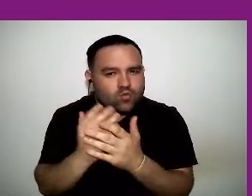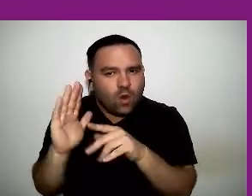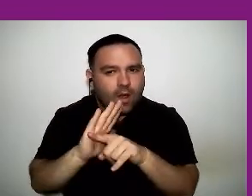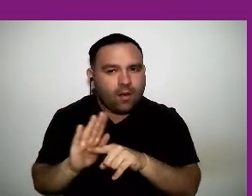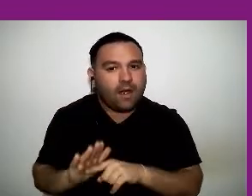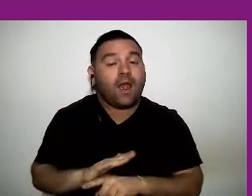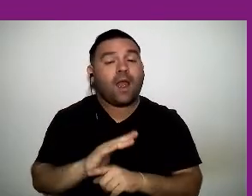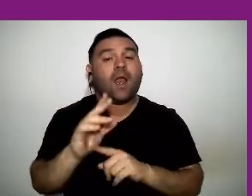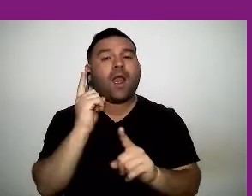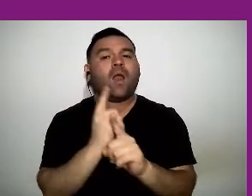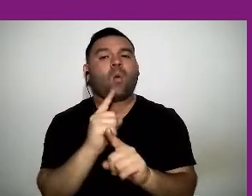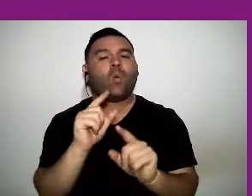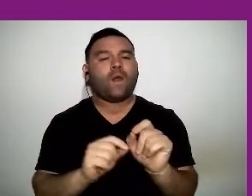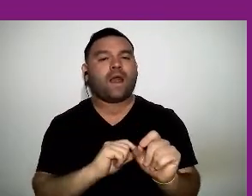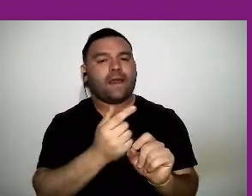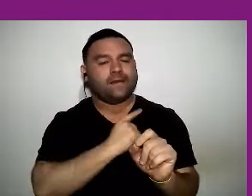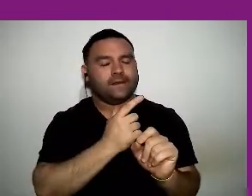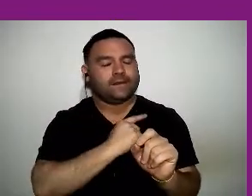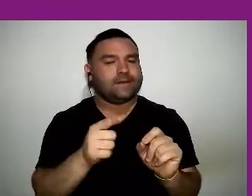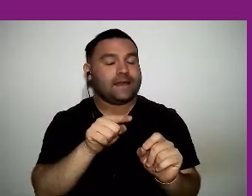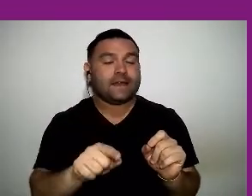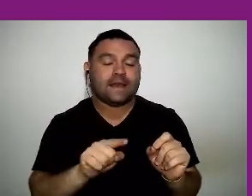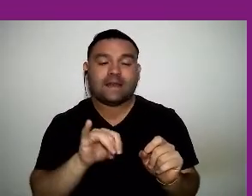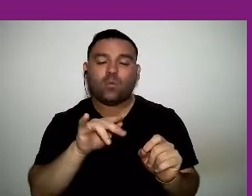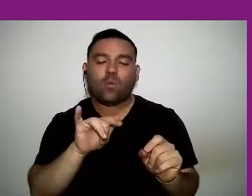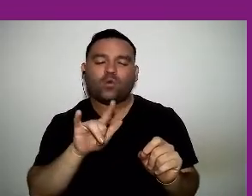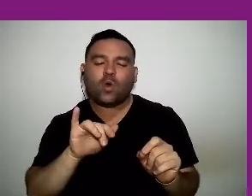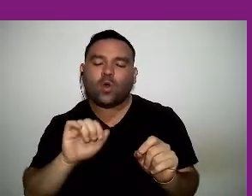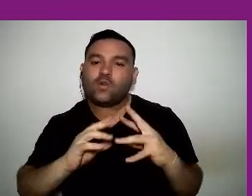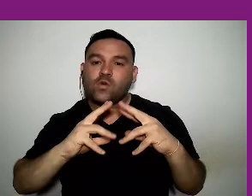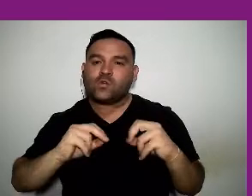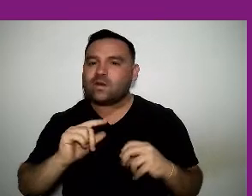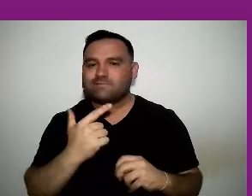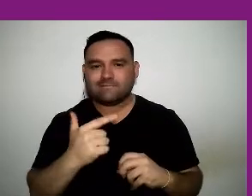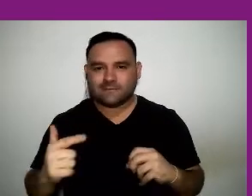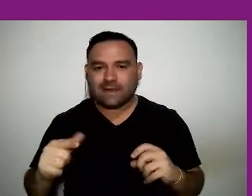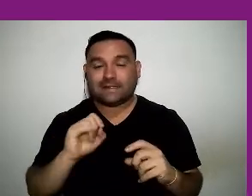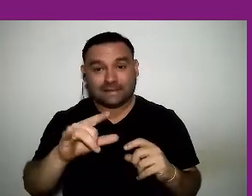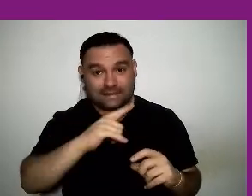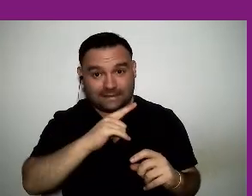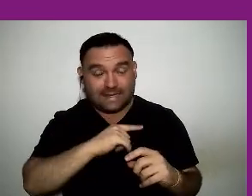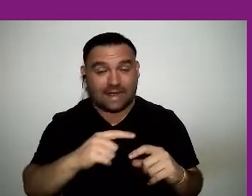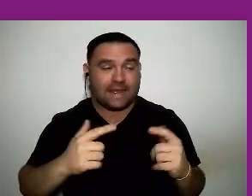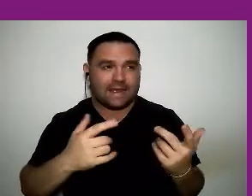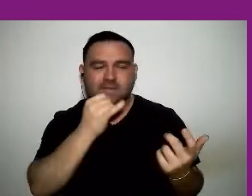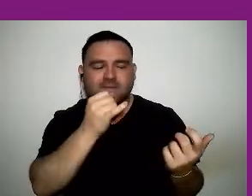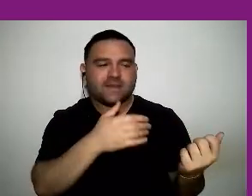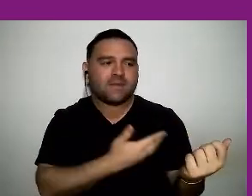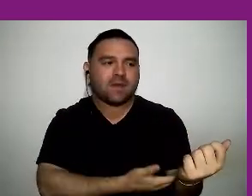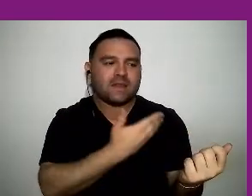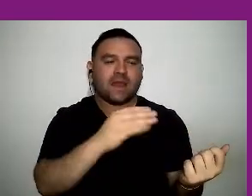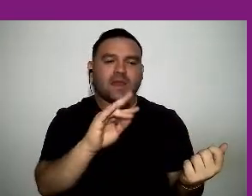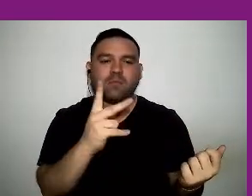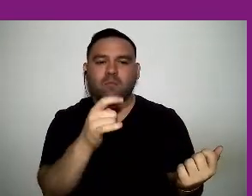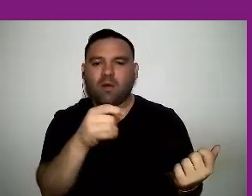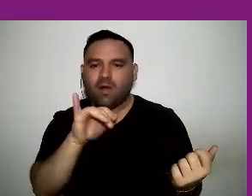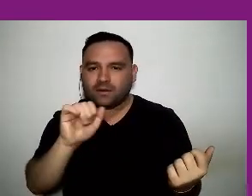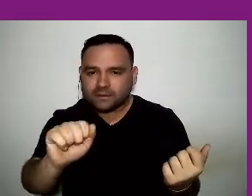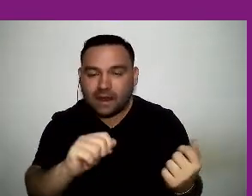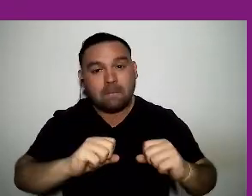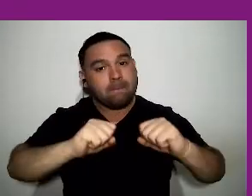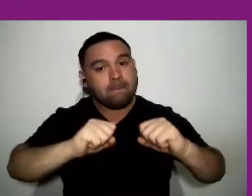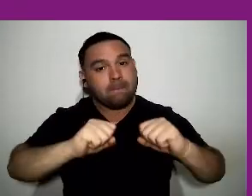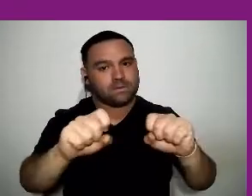que havia um componente não imunológico, quer dizer, realmente, se você tem hipotensão e hipóxia, você pode